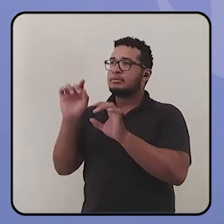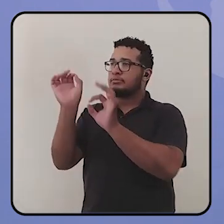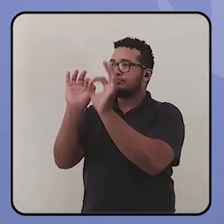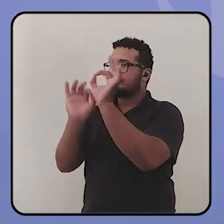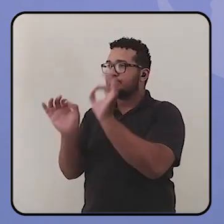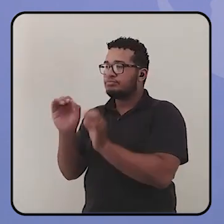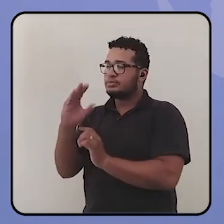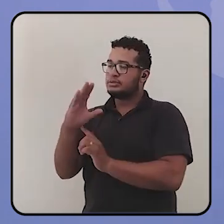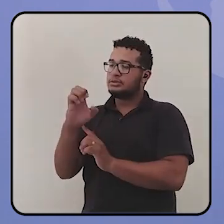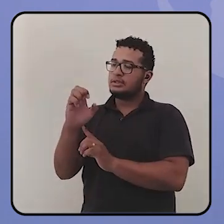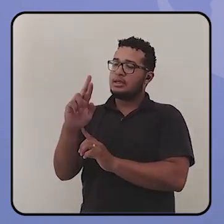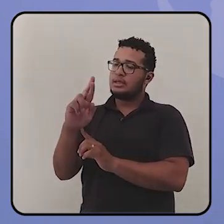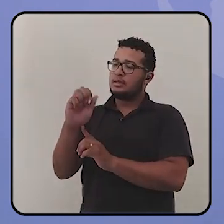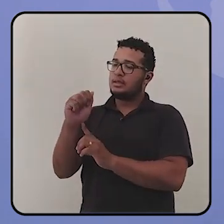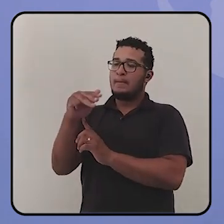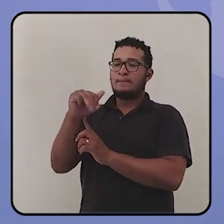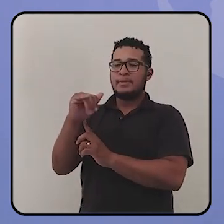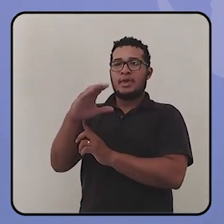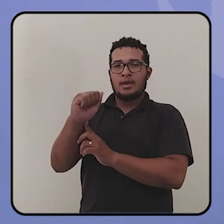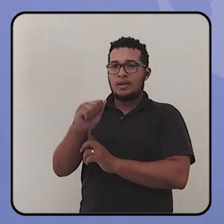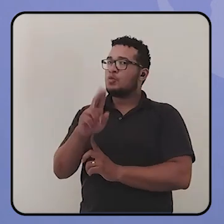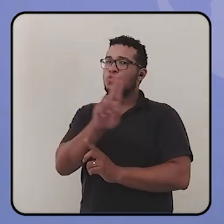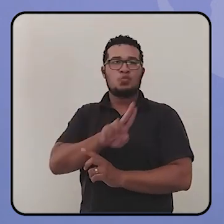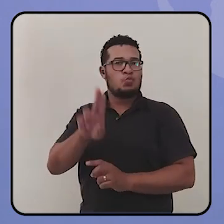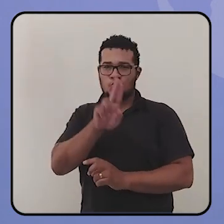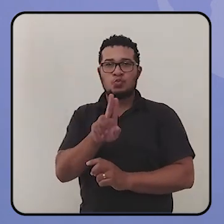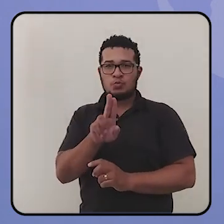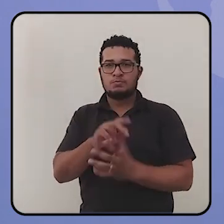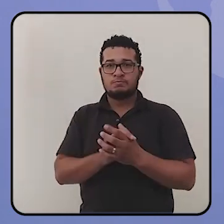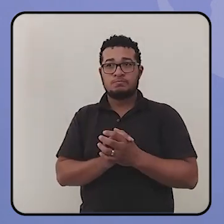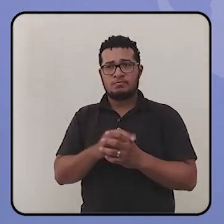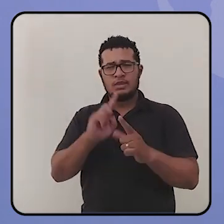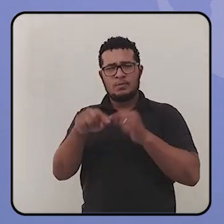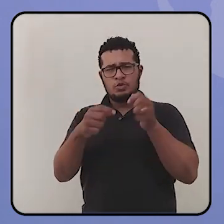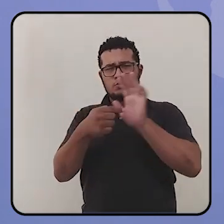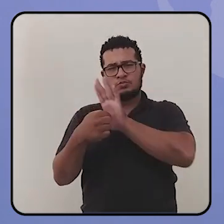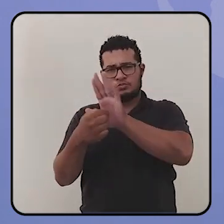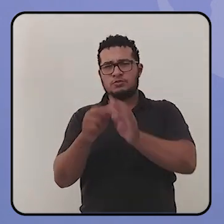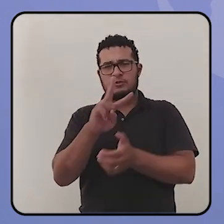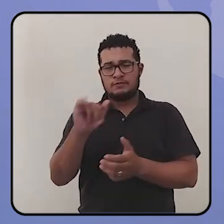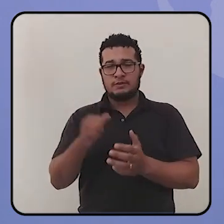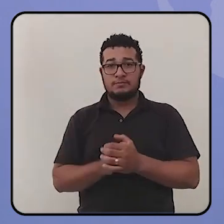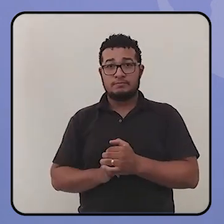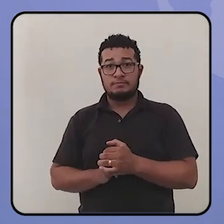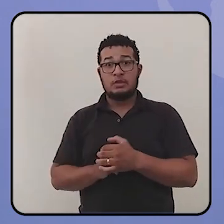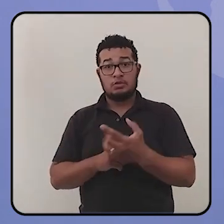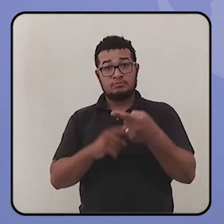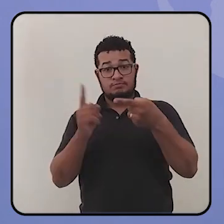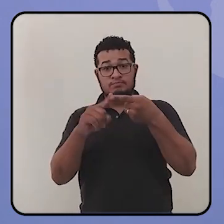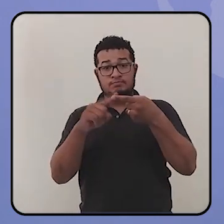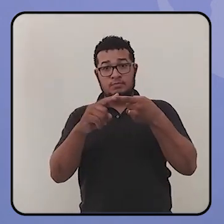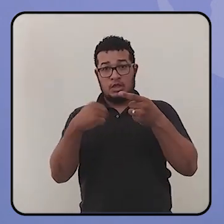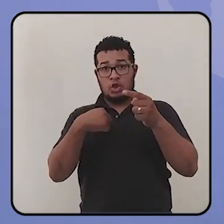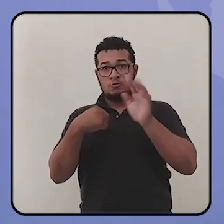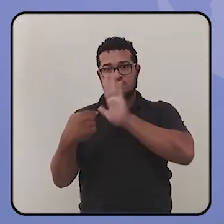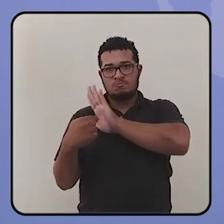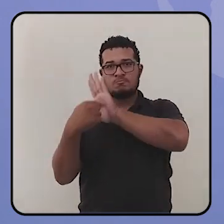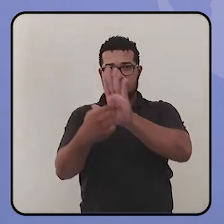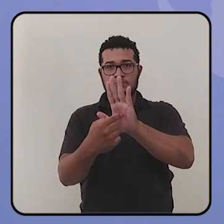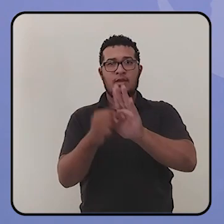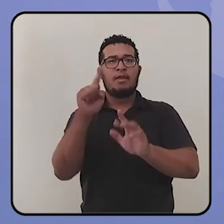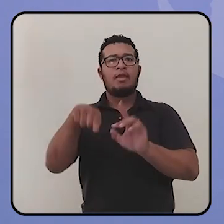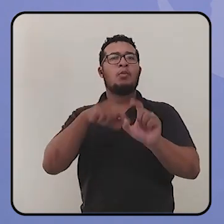utilizavam sim a cerâmica, como nós iremos ver logo mais à frente. Então, a primeira tradição que eu vou destacar aqui no